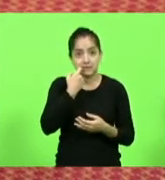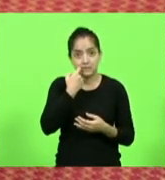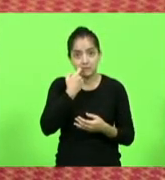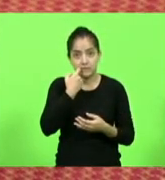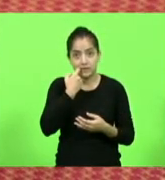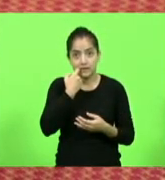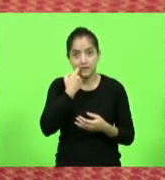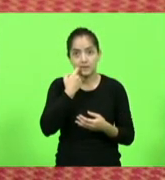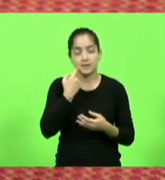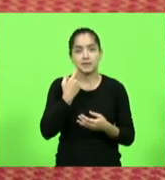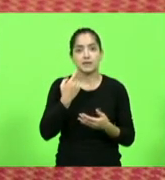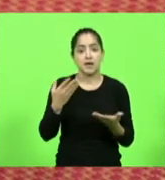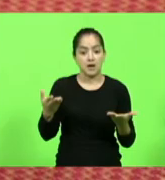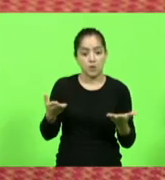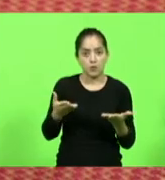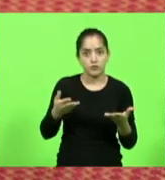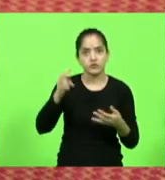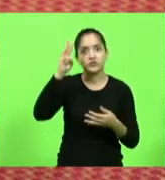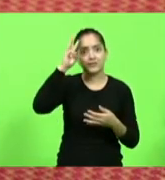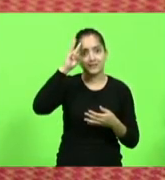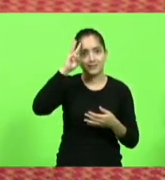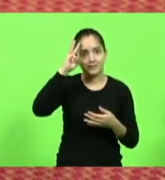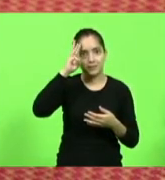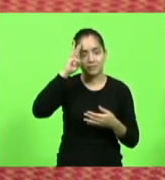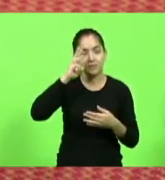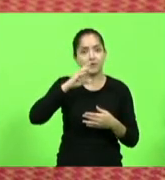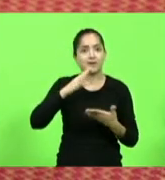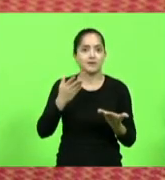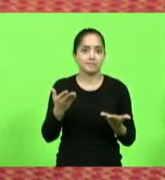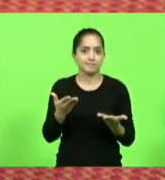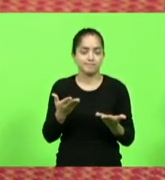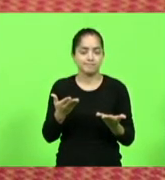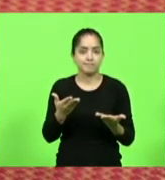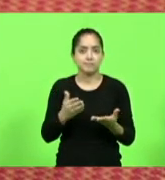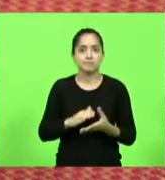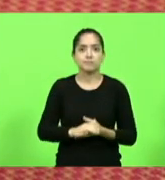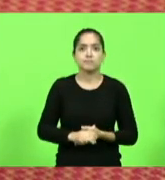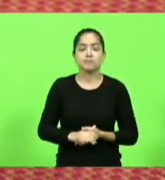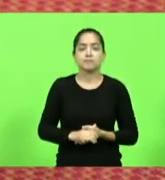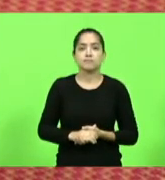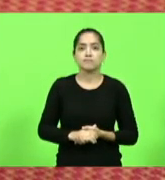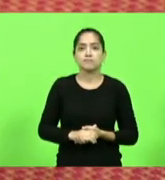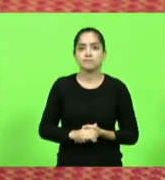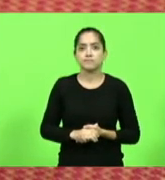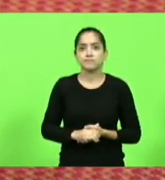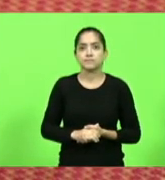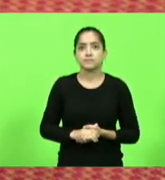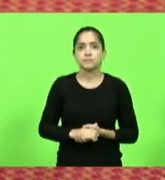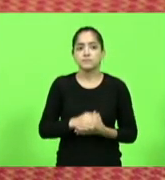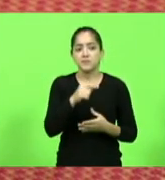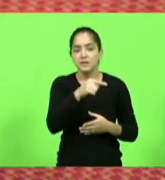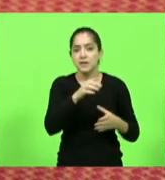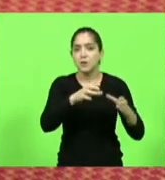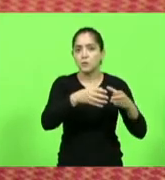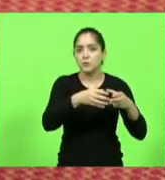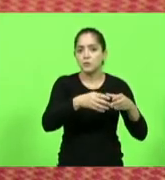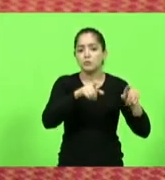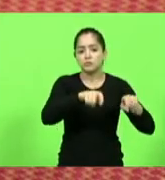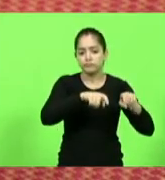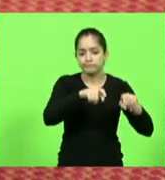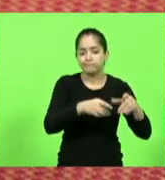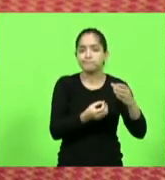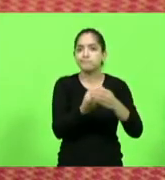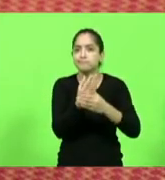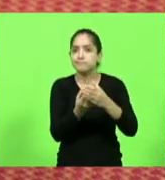estamos terça-feira à tarde. Imagine o agricultor, o produtor,